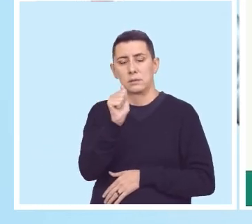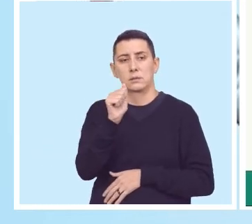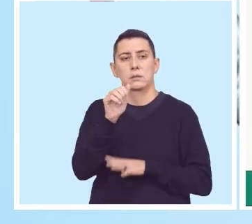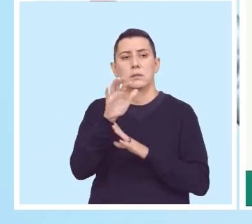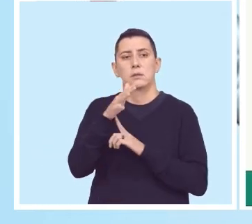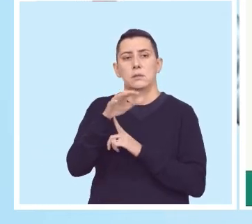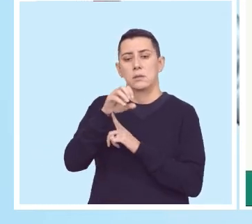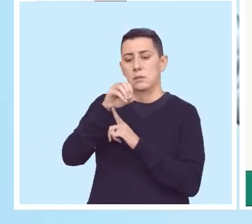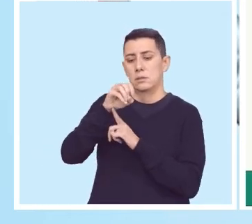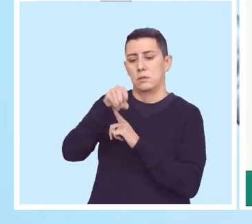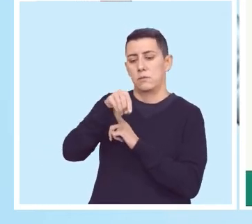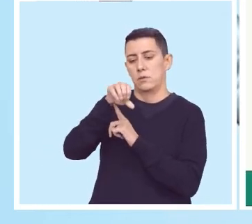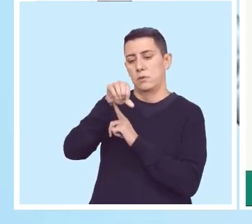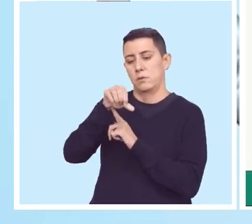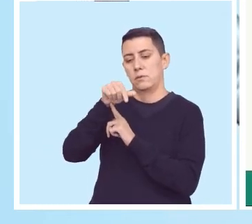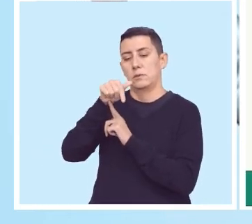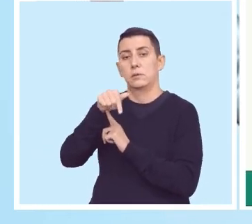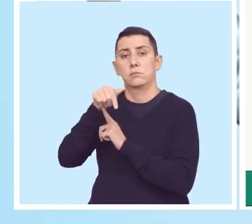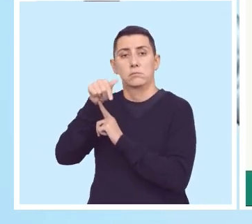0,977.